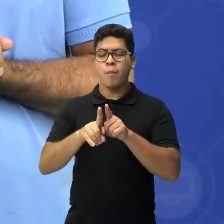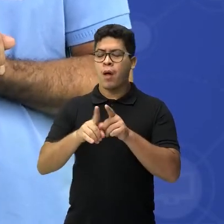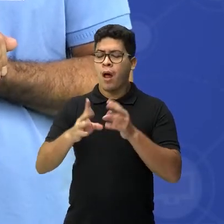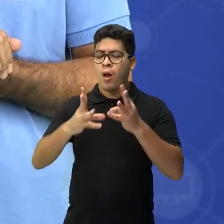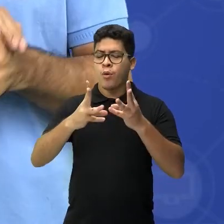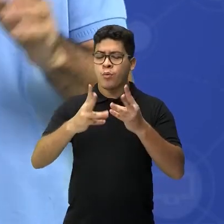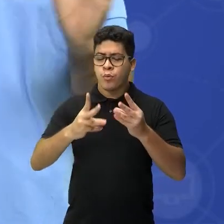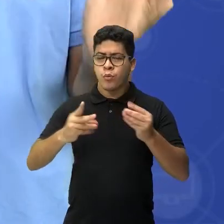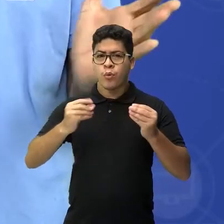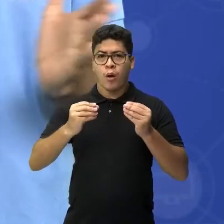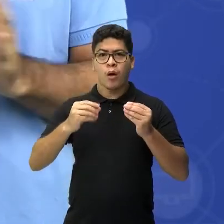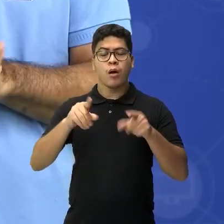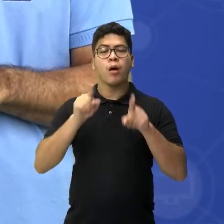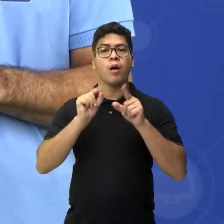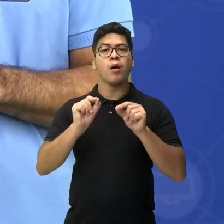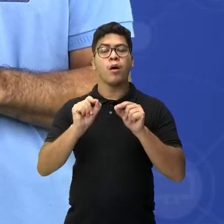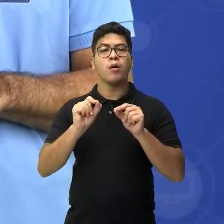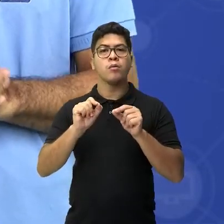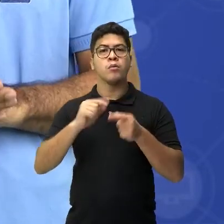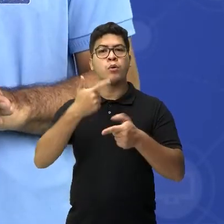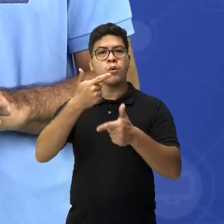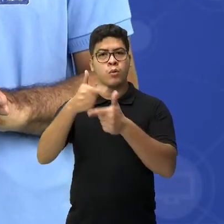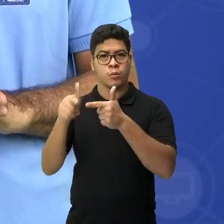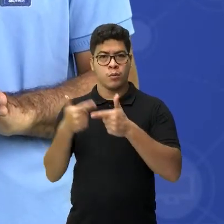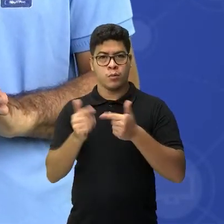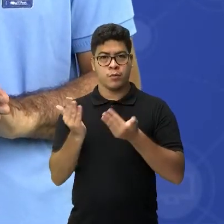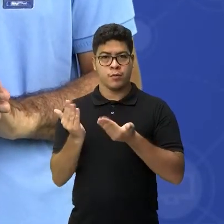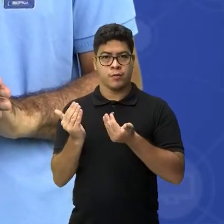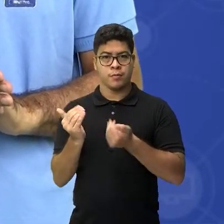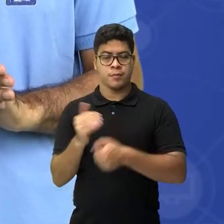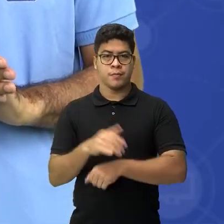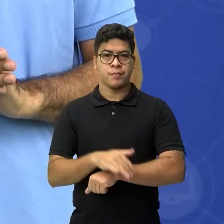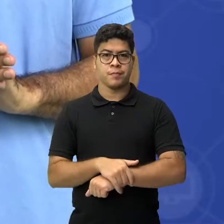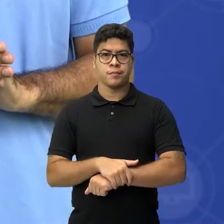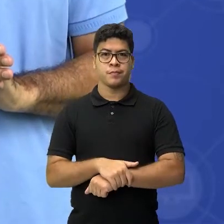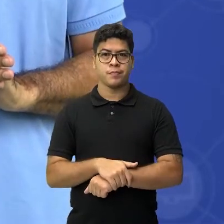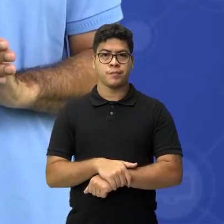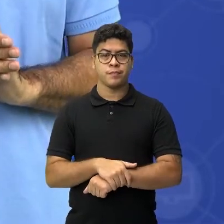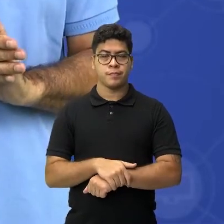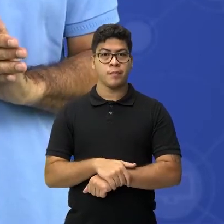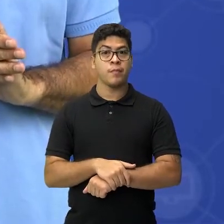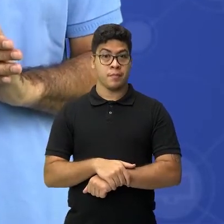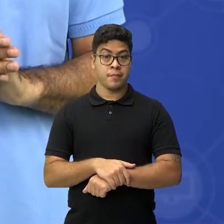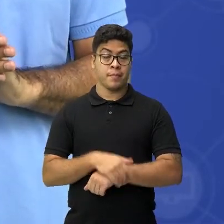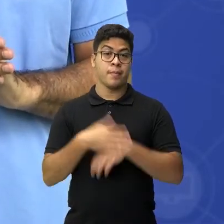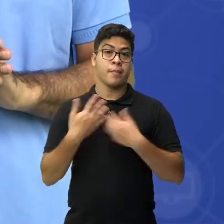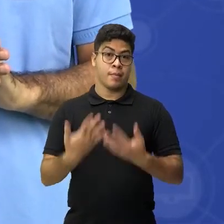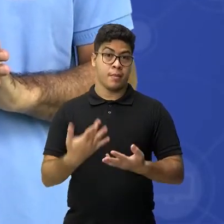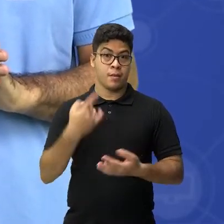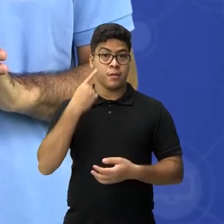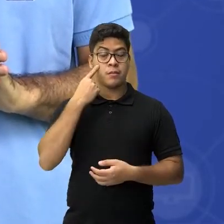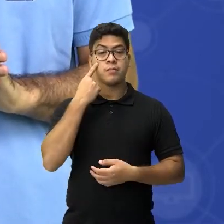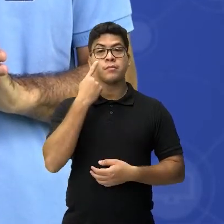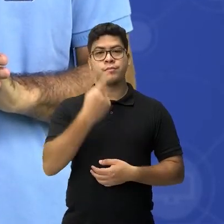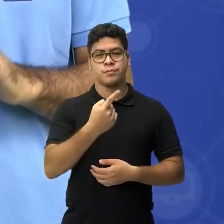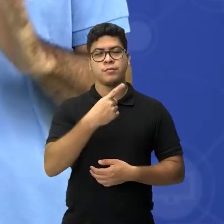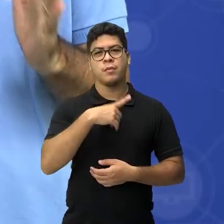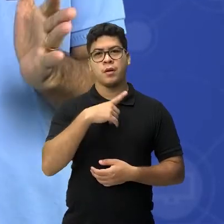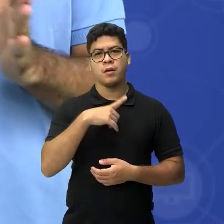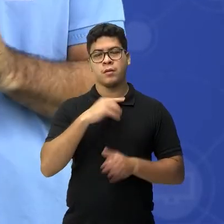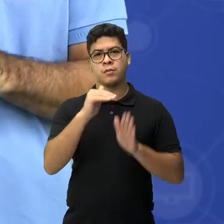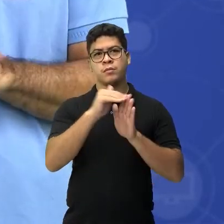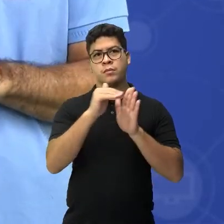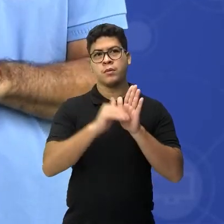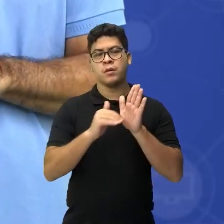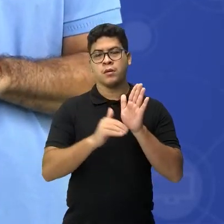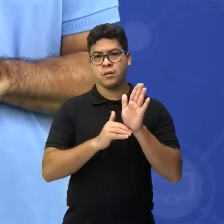essa situação que nós vimos nos dados aí sobre a nossa juventude. Então, o Estatuto da Juventude e as